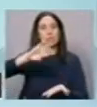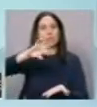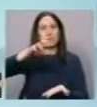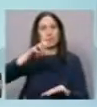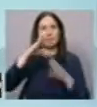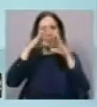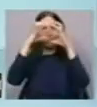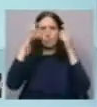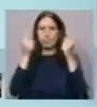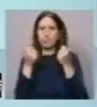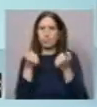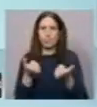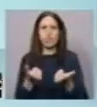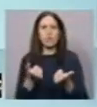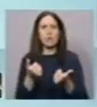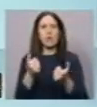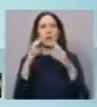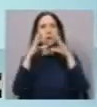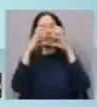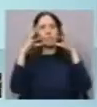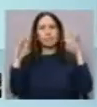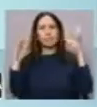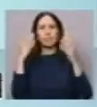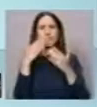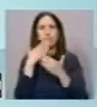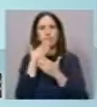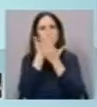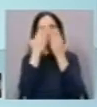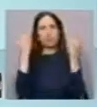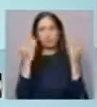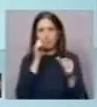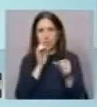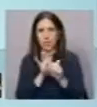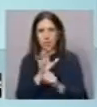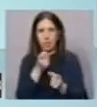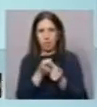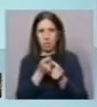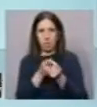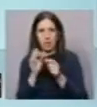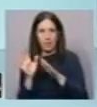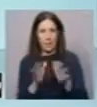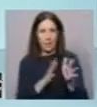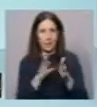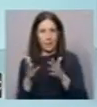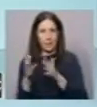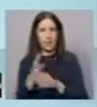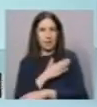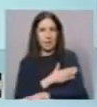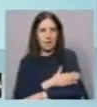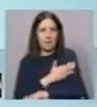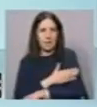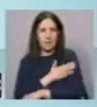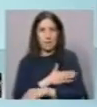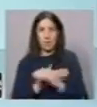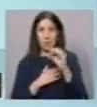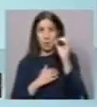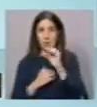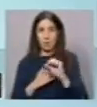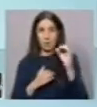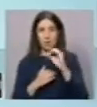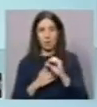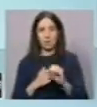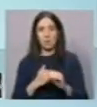pouca nubosidade, alguma nubosidade durante a manhã no litoral. O vento será, em geral, fraco do quadrante oeste, a